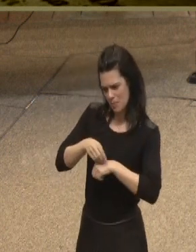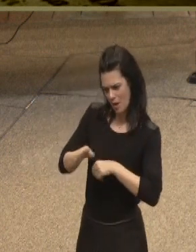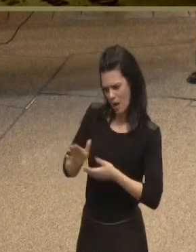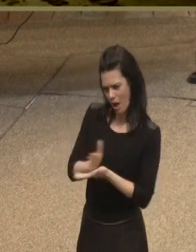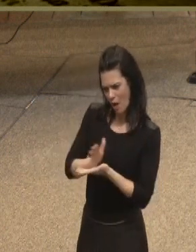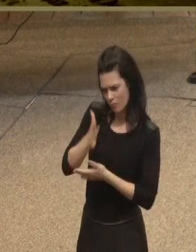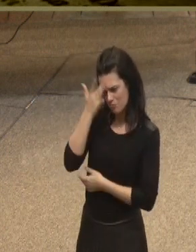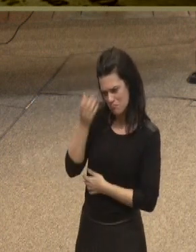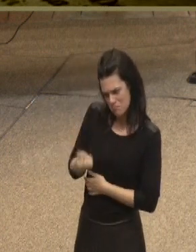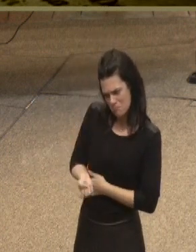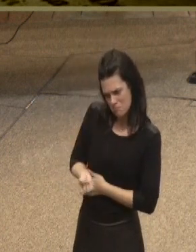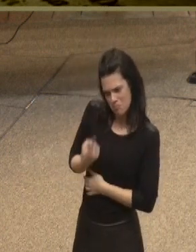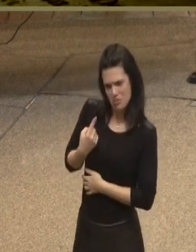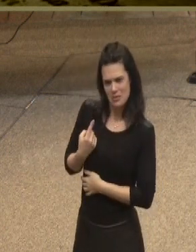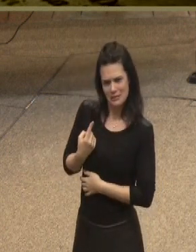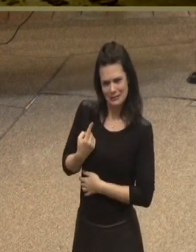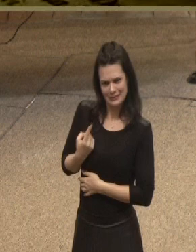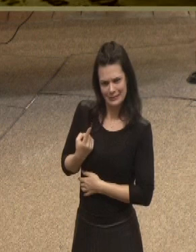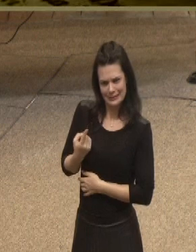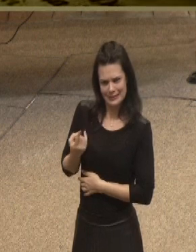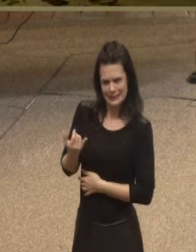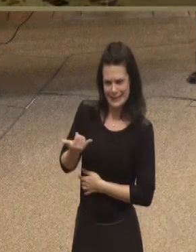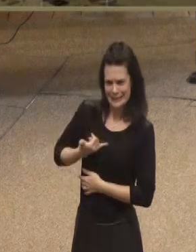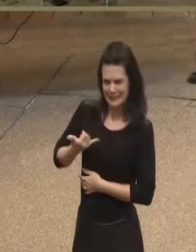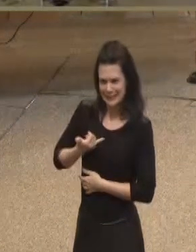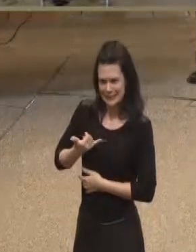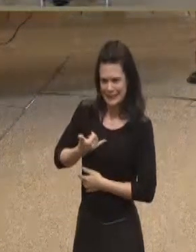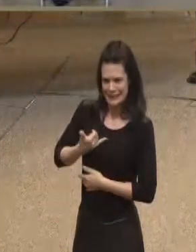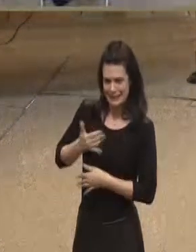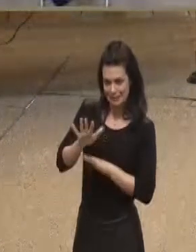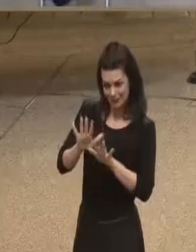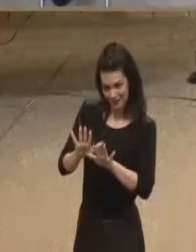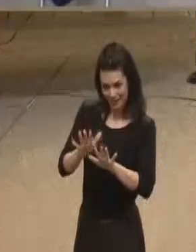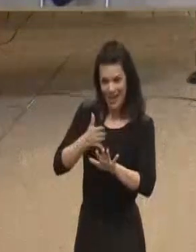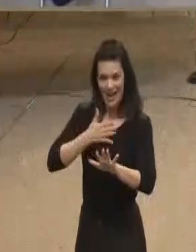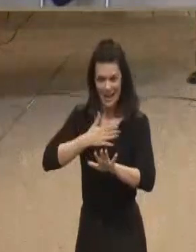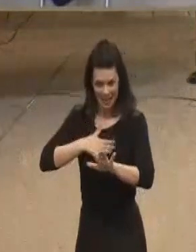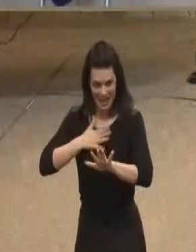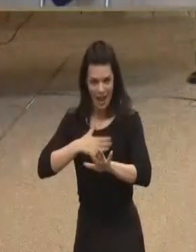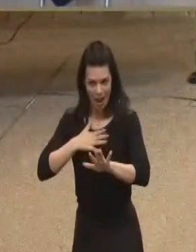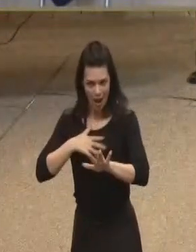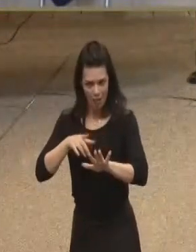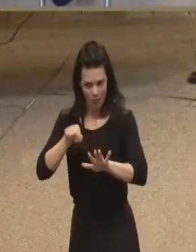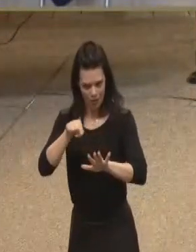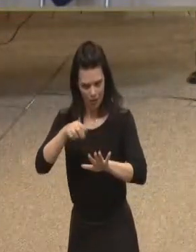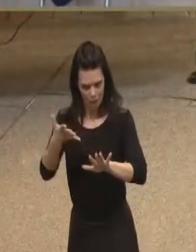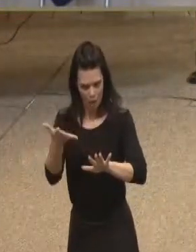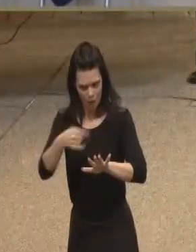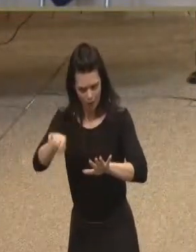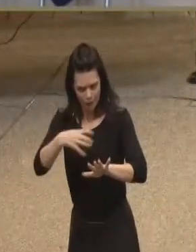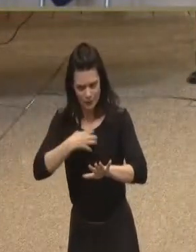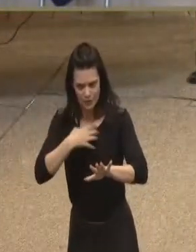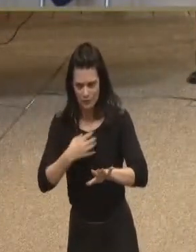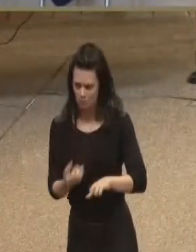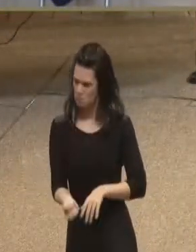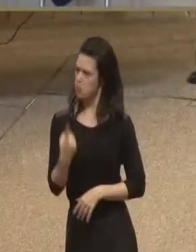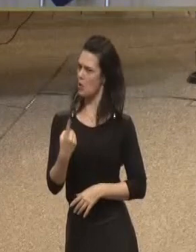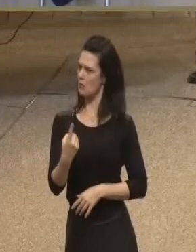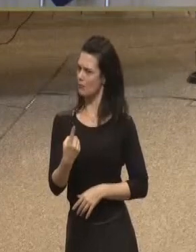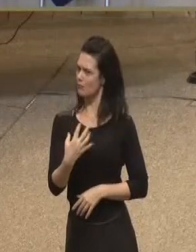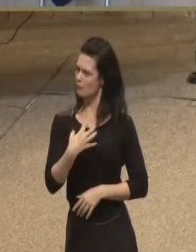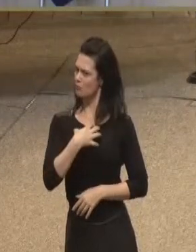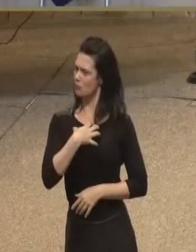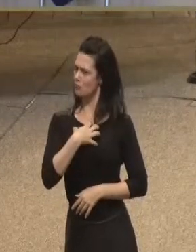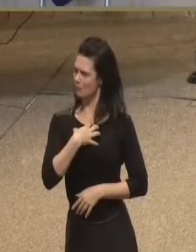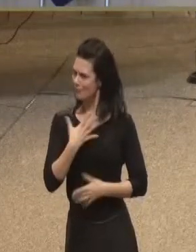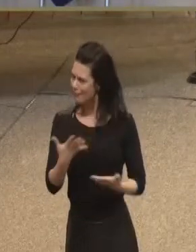e até comentaram comigo, e eu respondi que a intenção realmente era essa, que houvesse impacto nos